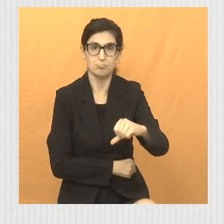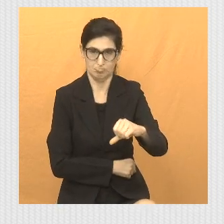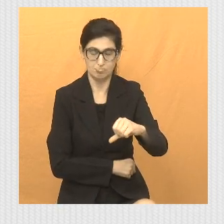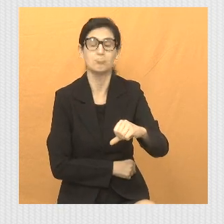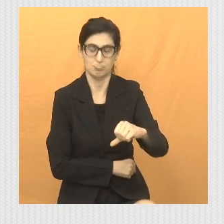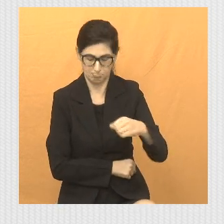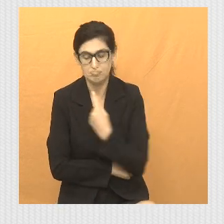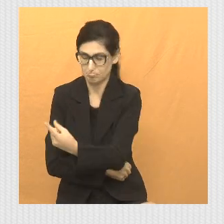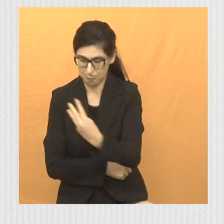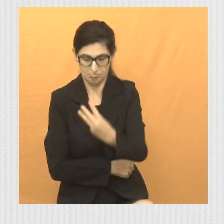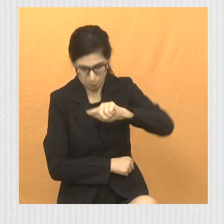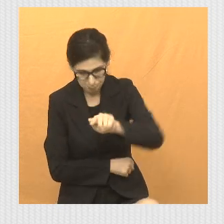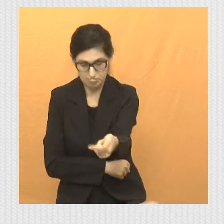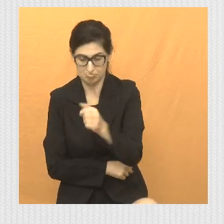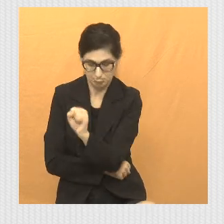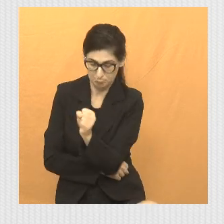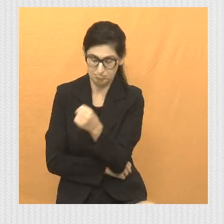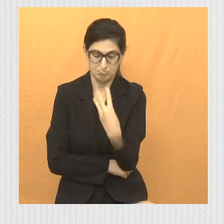com